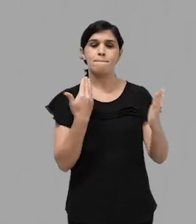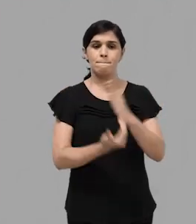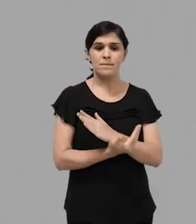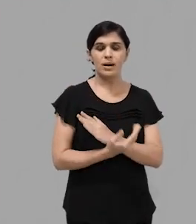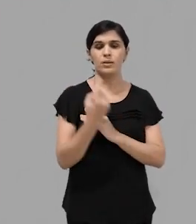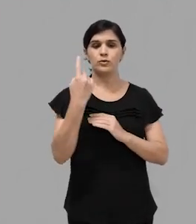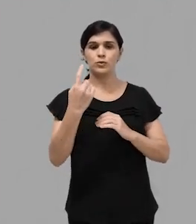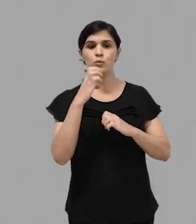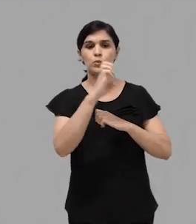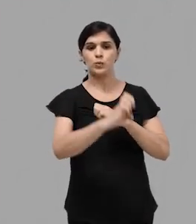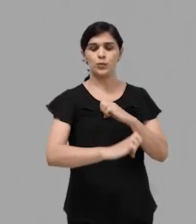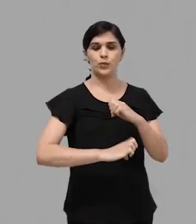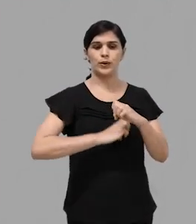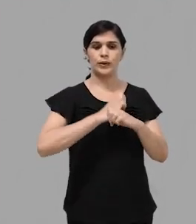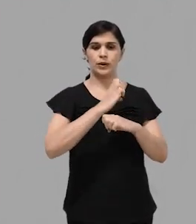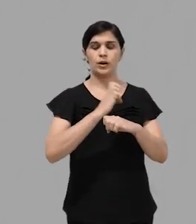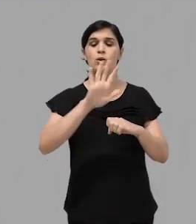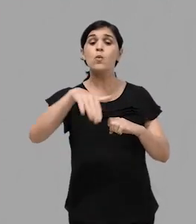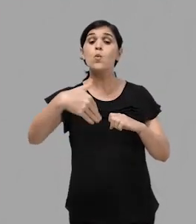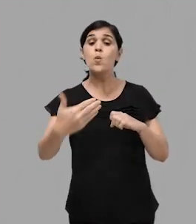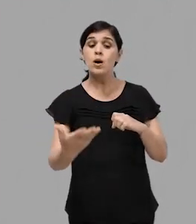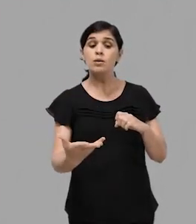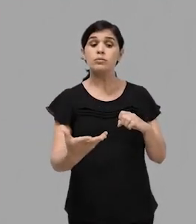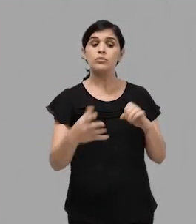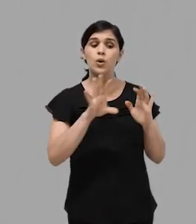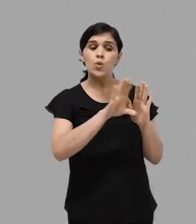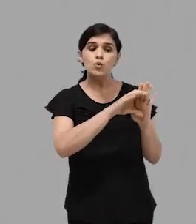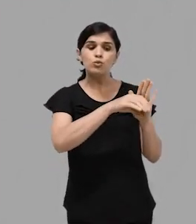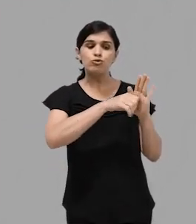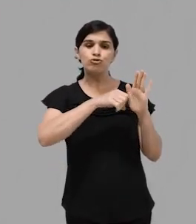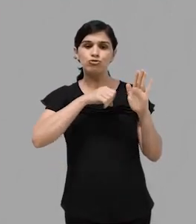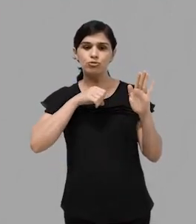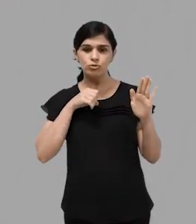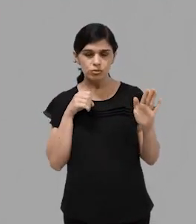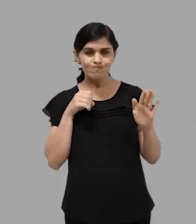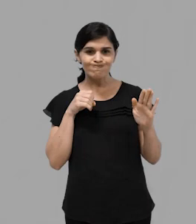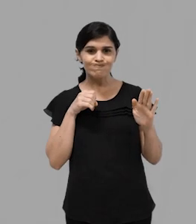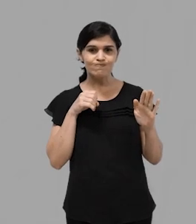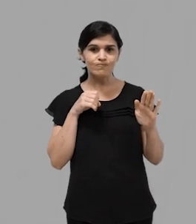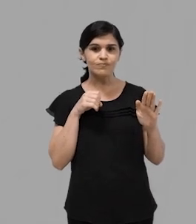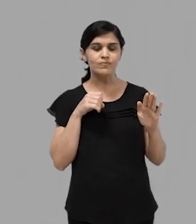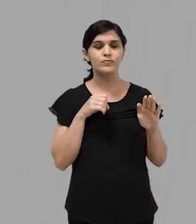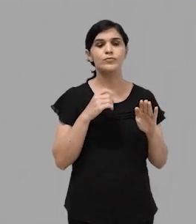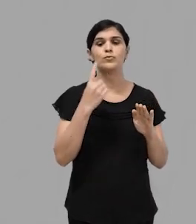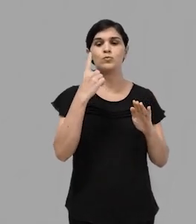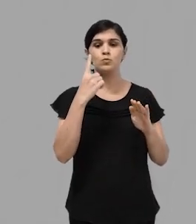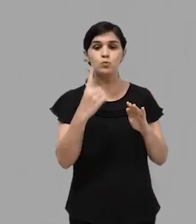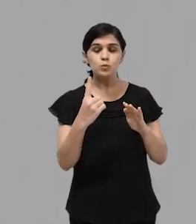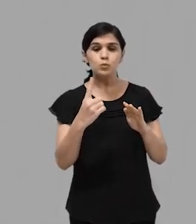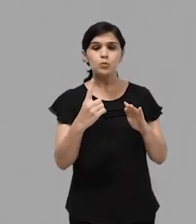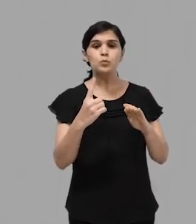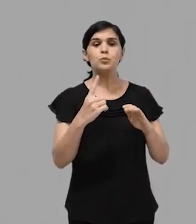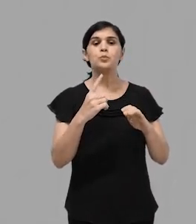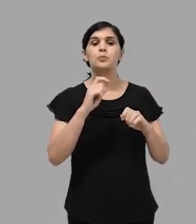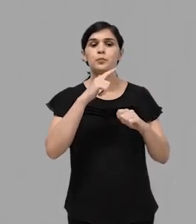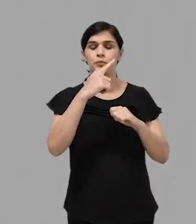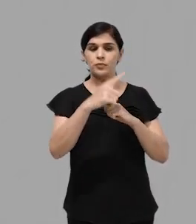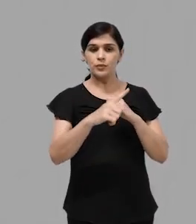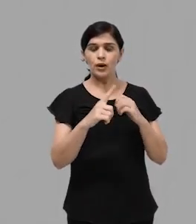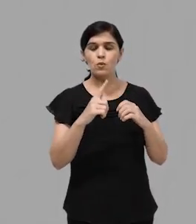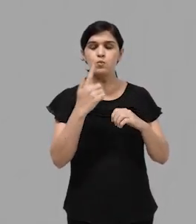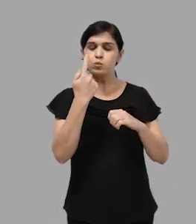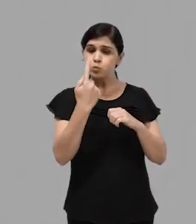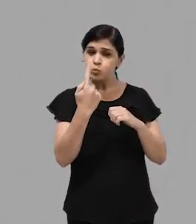essa retirada, né, ela pode acontecer várias vezes, porque um átomo ele pode conter vários elétrons. Mas